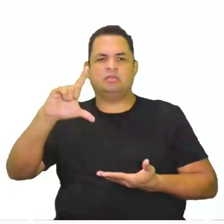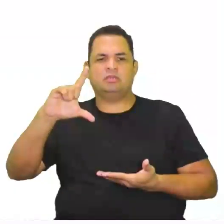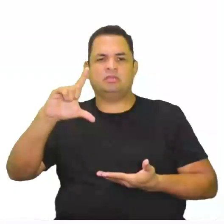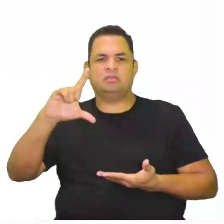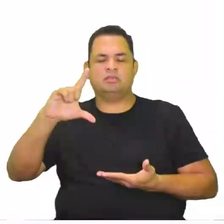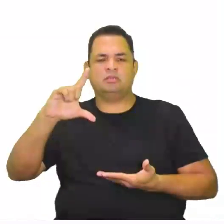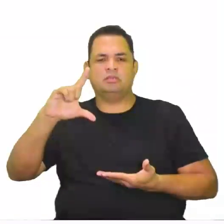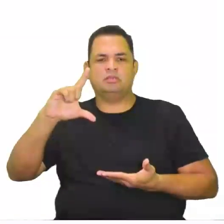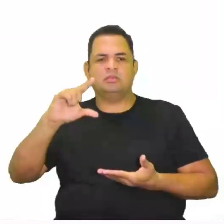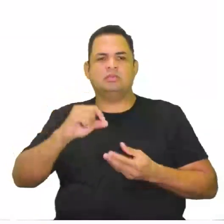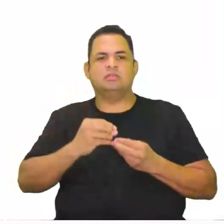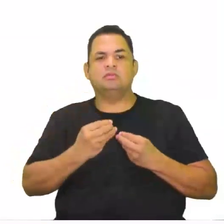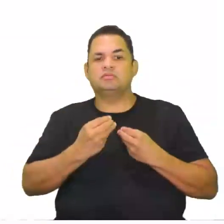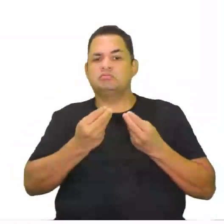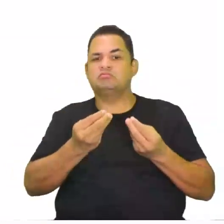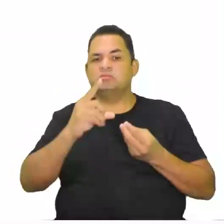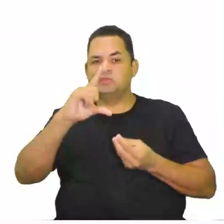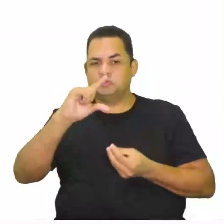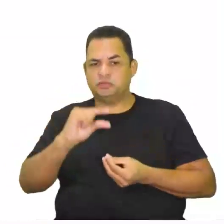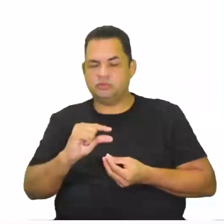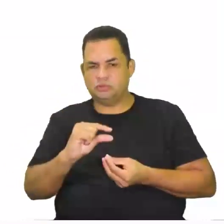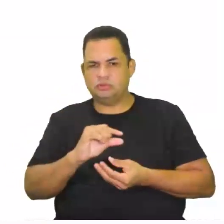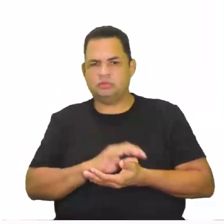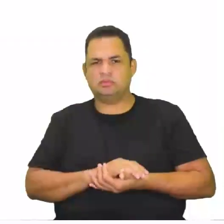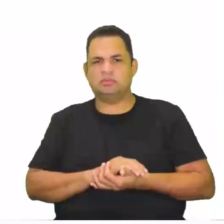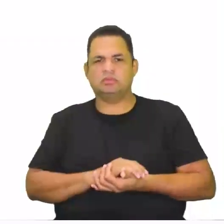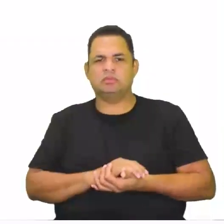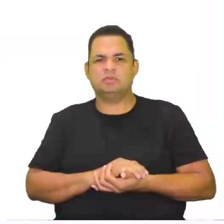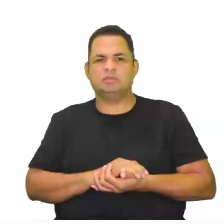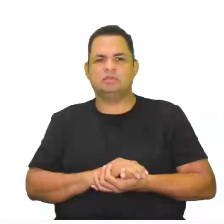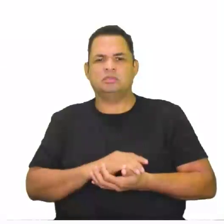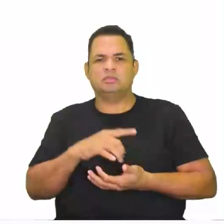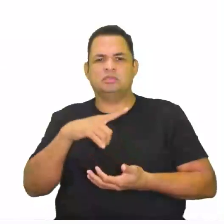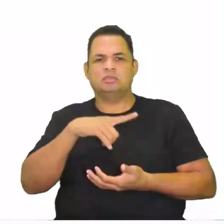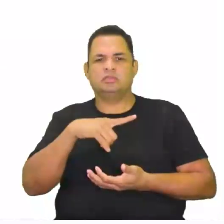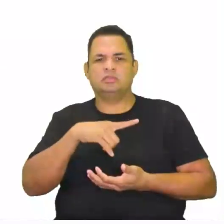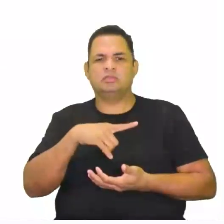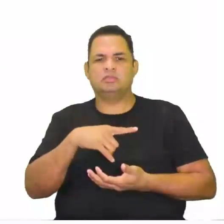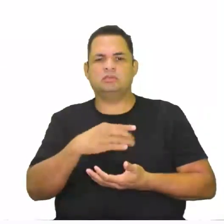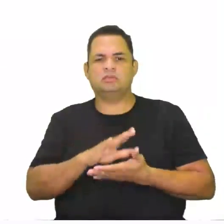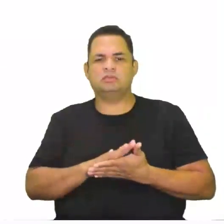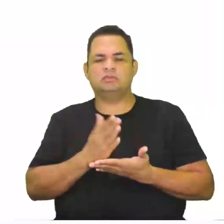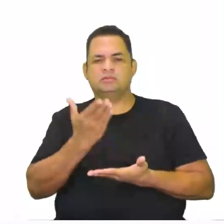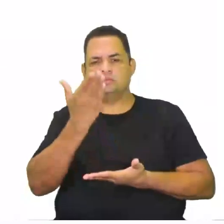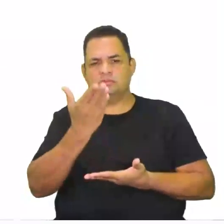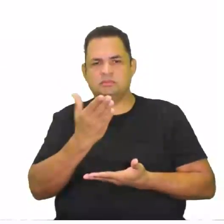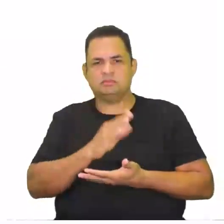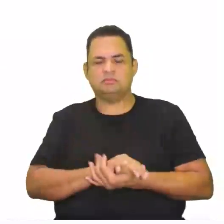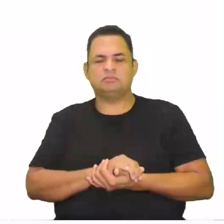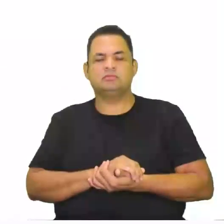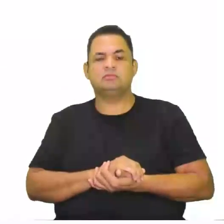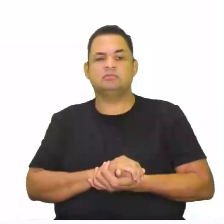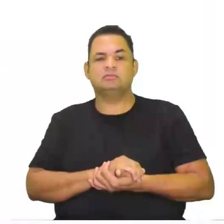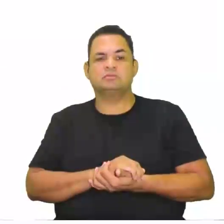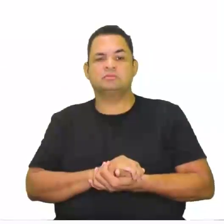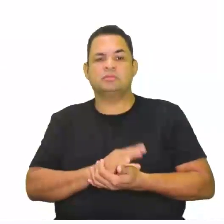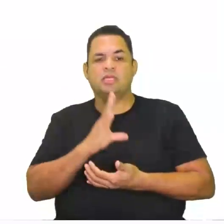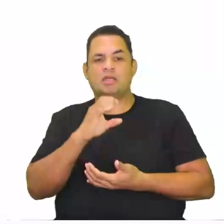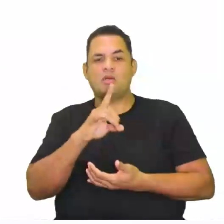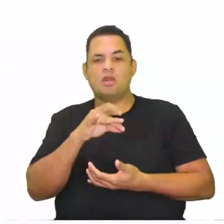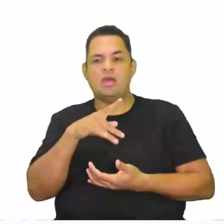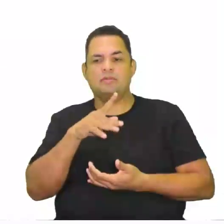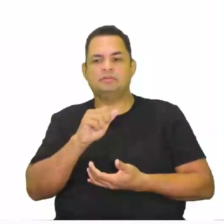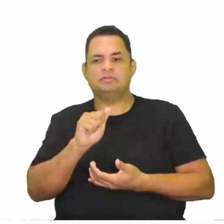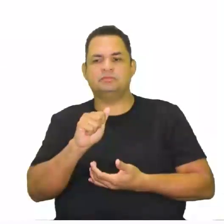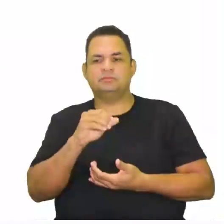disponibilidade de matéria-prima? Vai diminuindo. Vai chegar a um ponto, estima-se que chegue a um ponto, de entrar